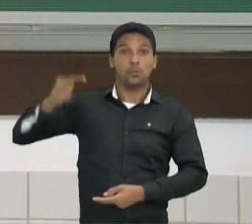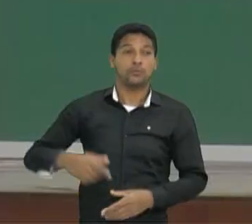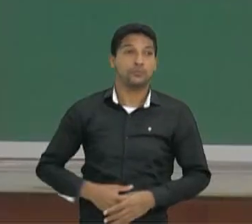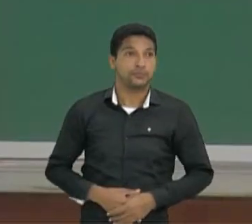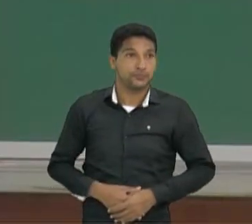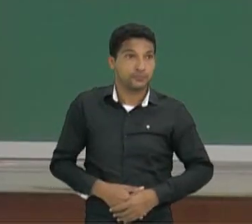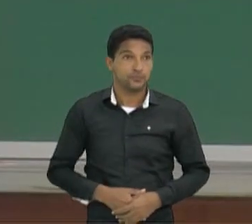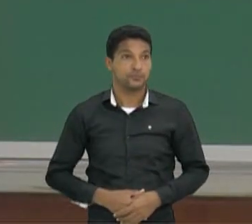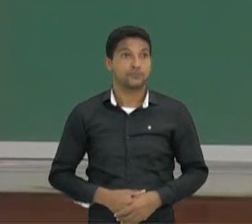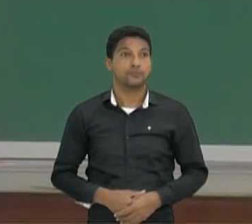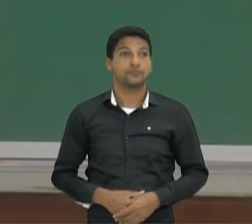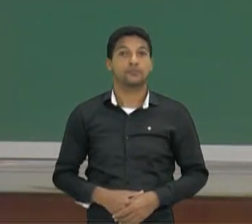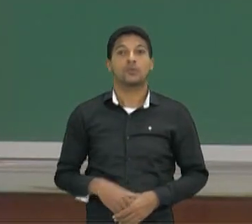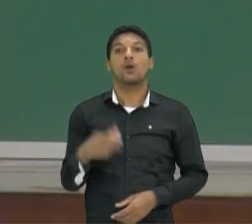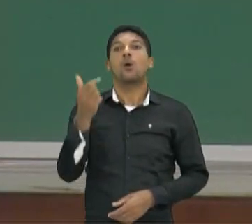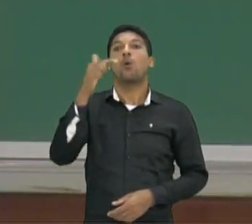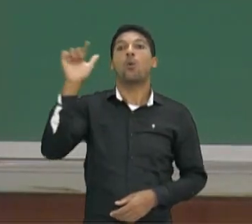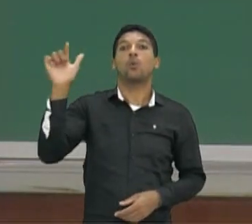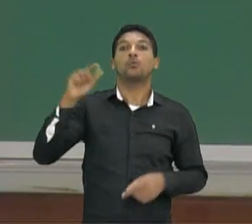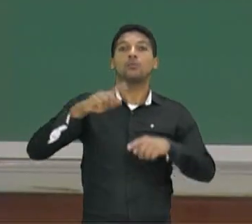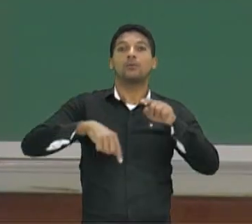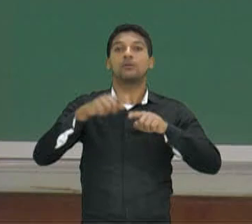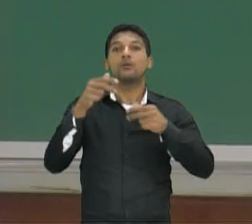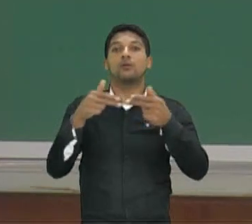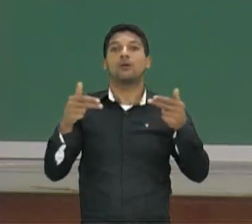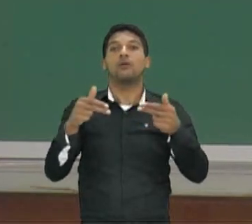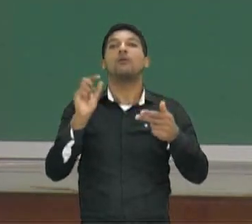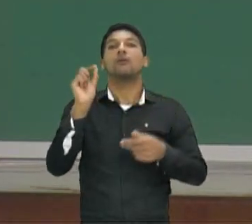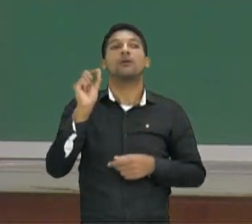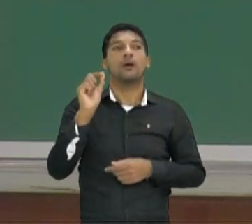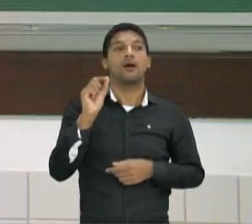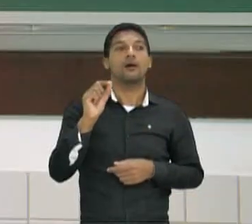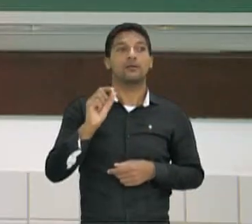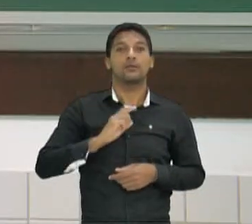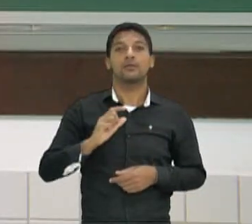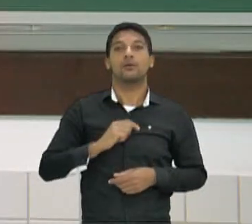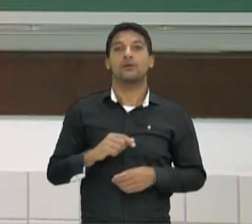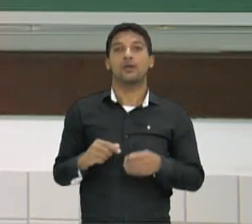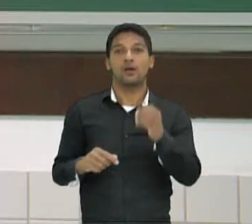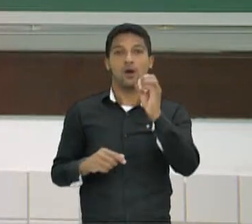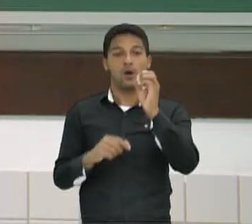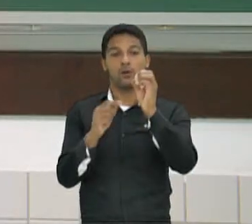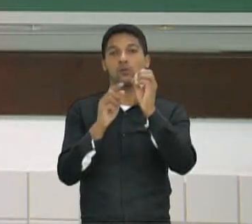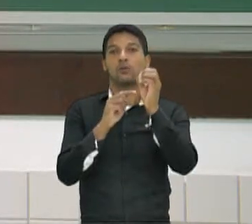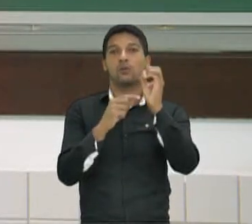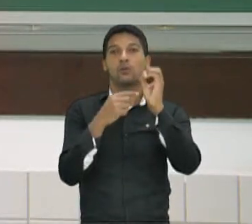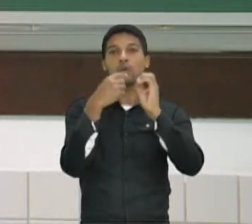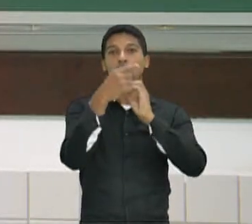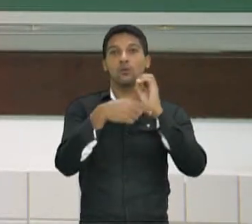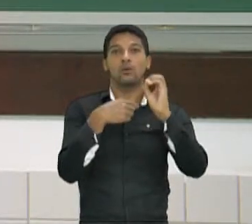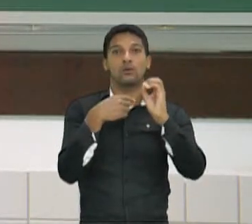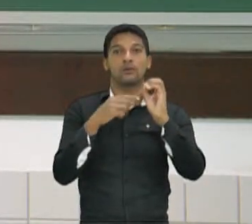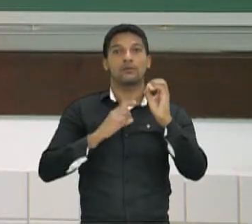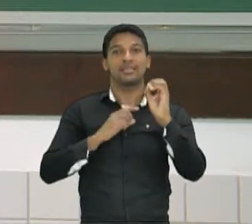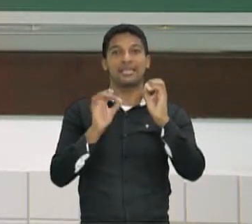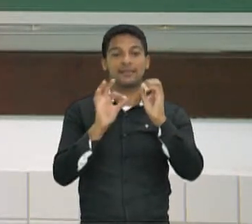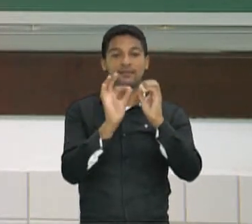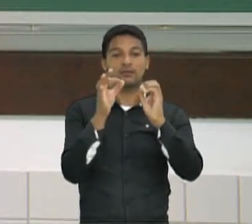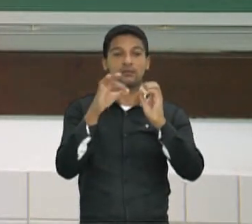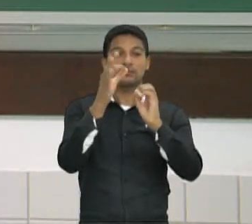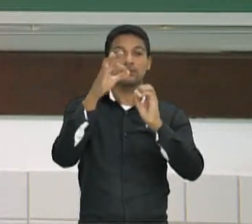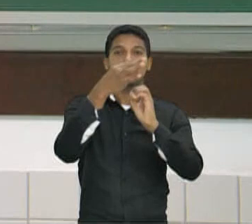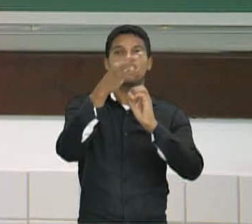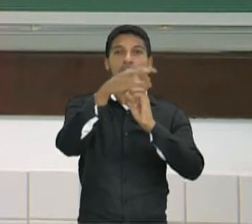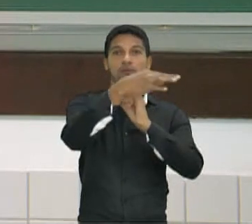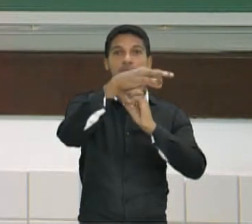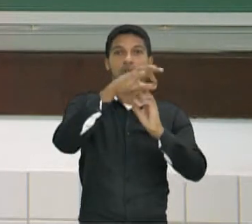vocês. O outro equipamento então é a bolinha. Então nós temos o taco, temos a bolinha também, tá? A bolinha possui essas costuras para facilitar